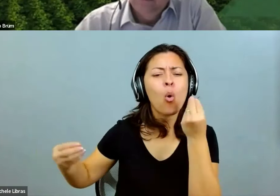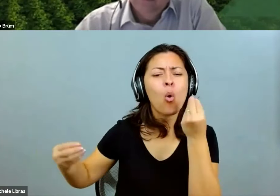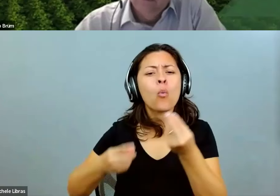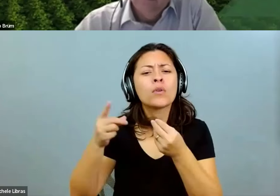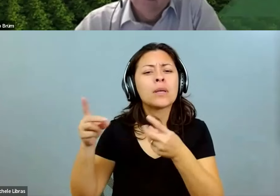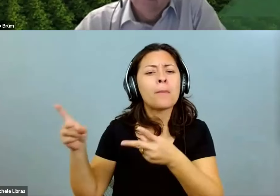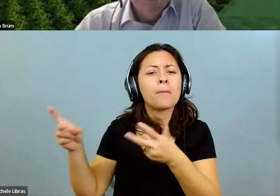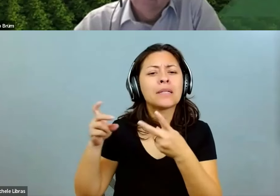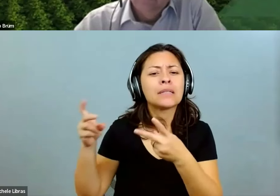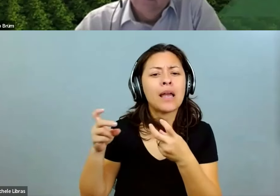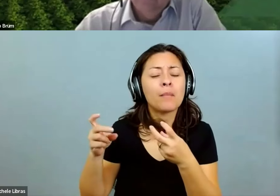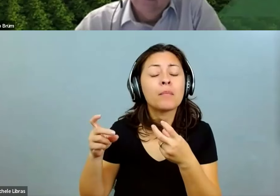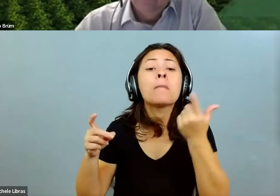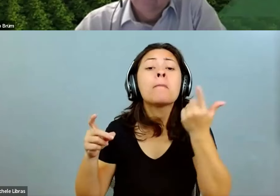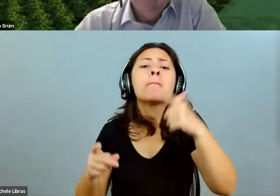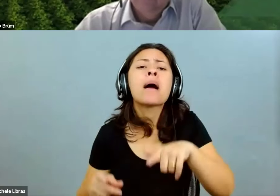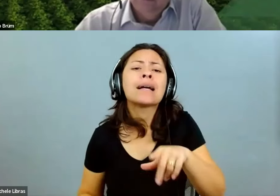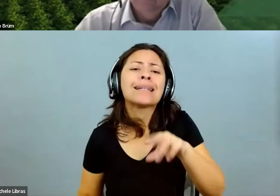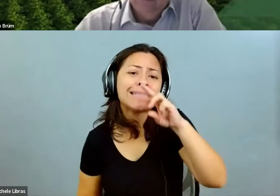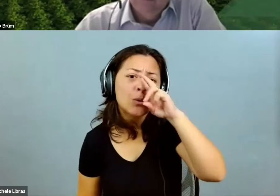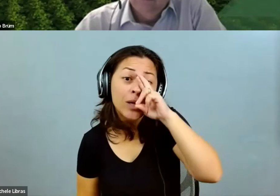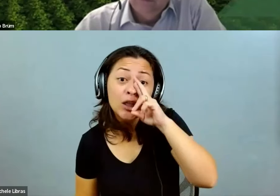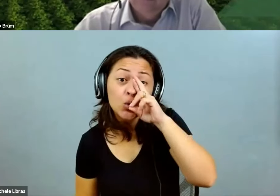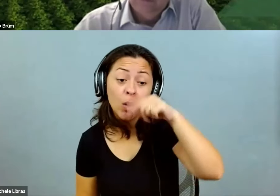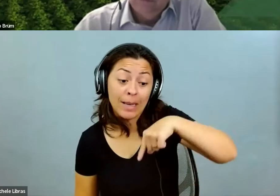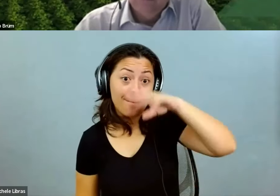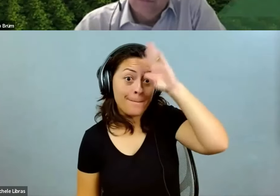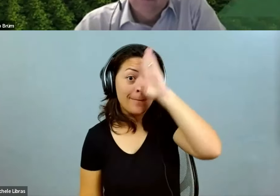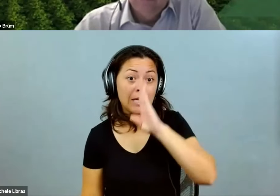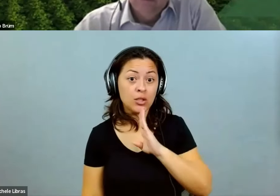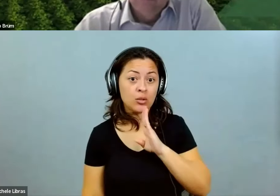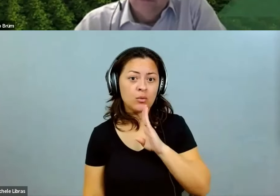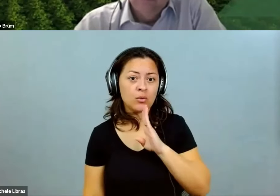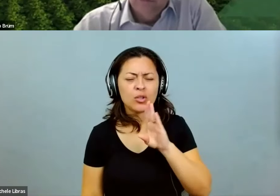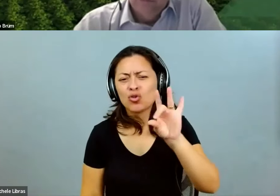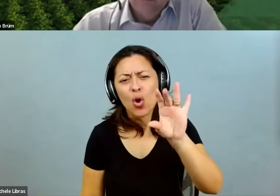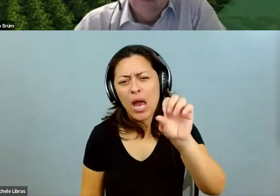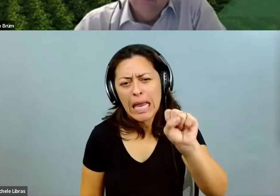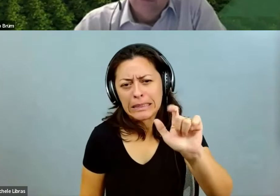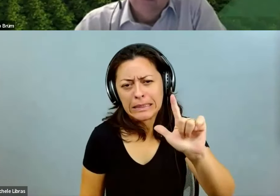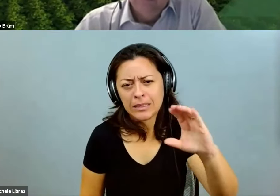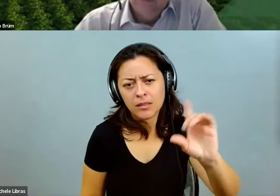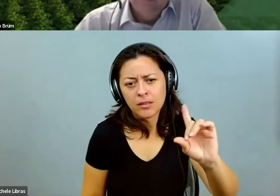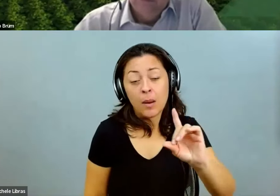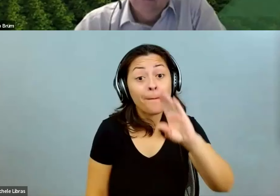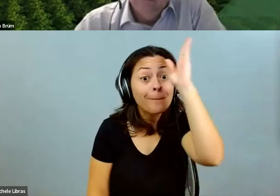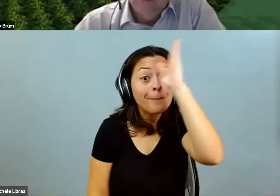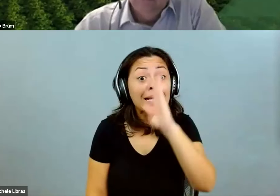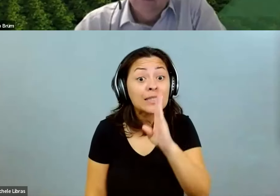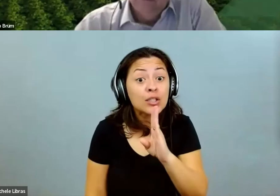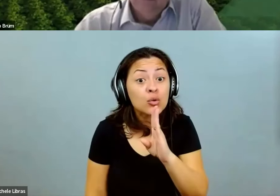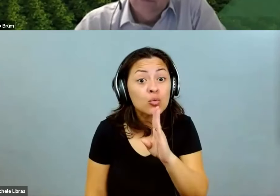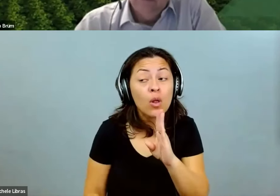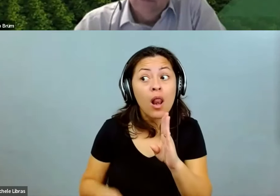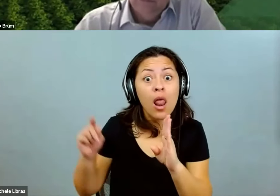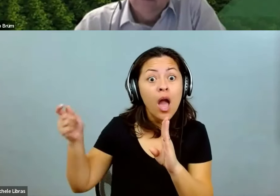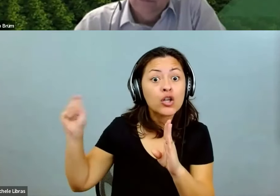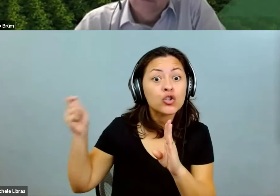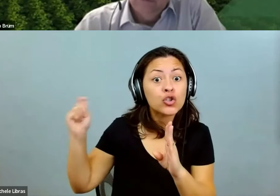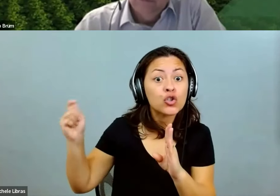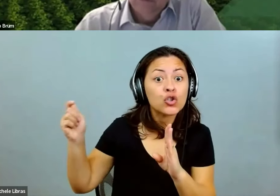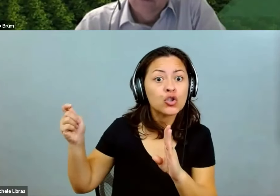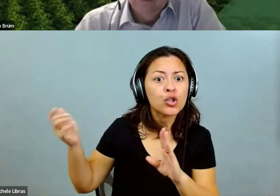tê qual o risco né para Brasil né não para cc necessariamente mas para Brasil de uma Argentina voltando ao